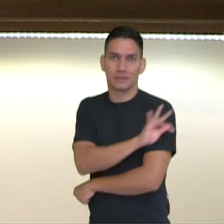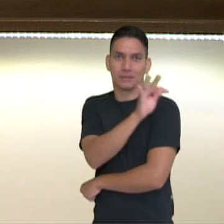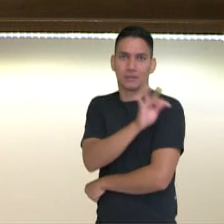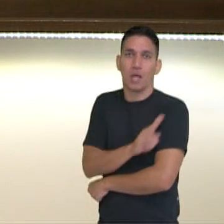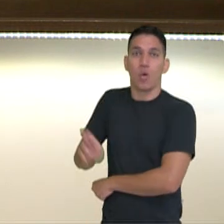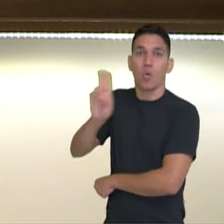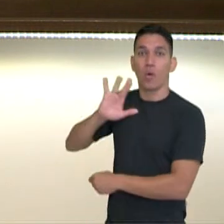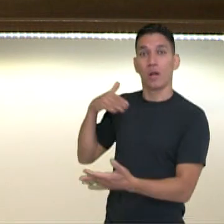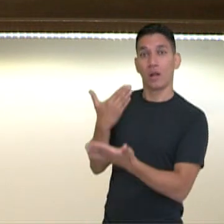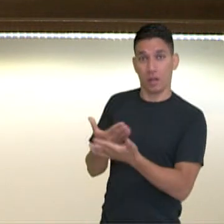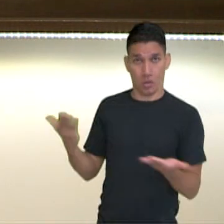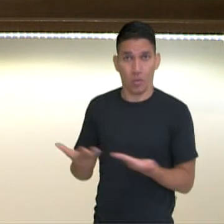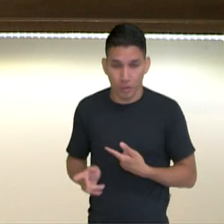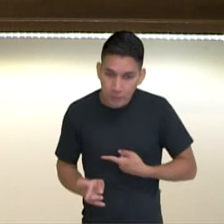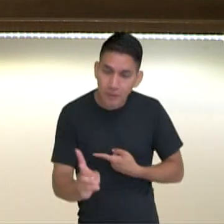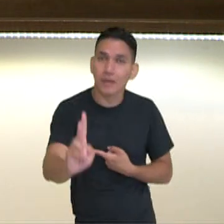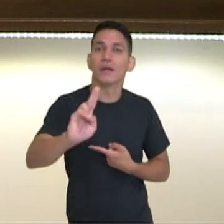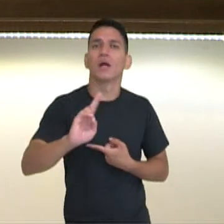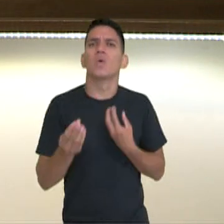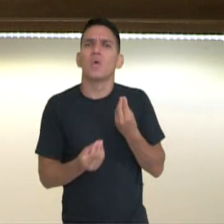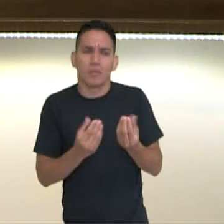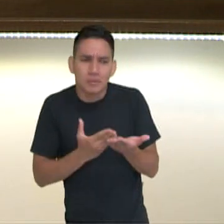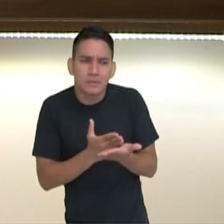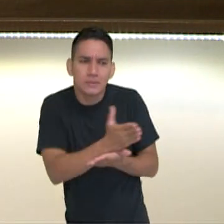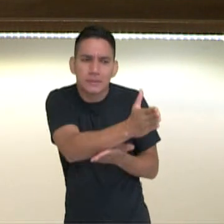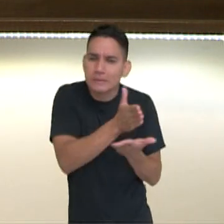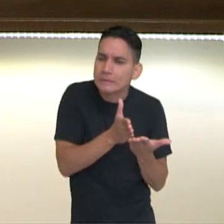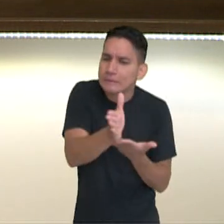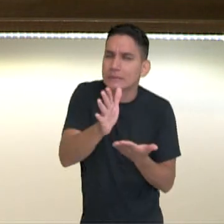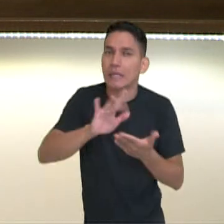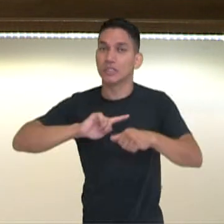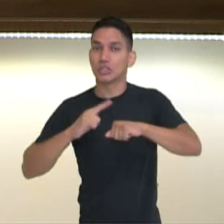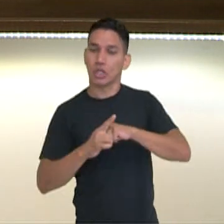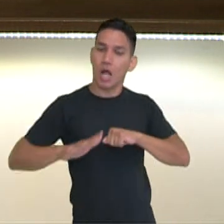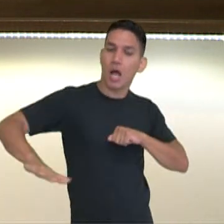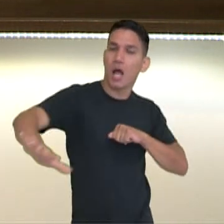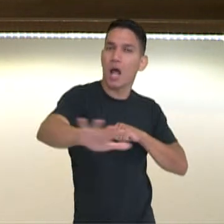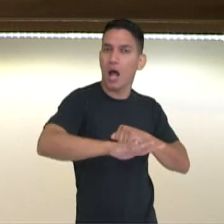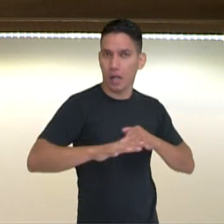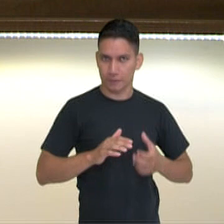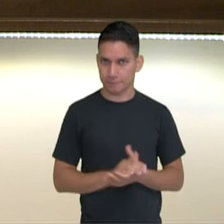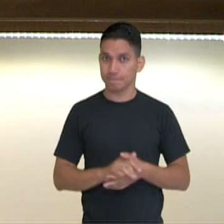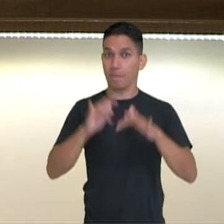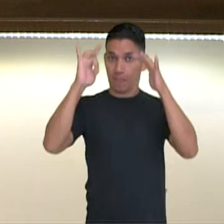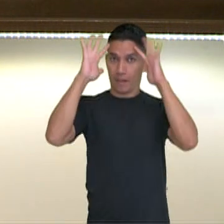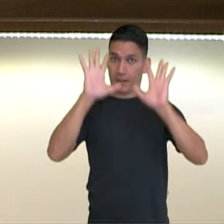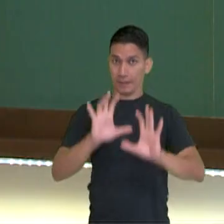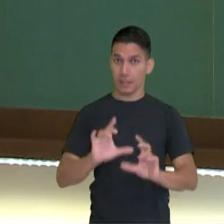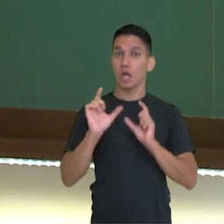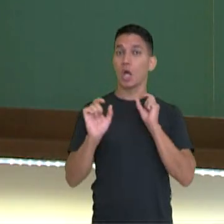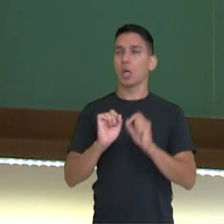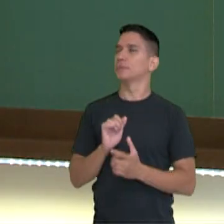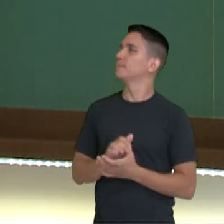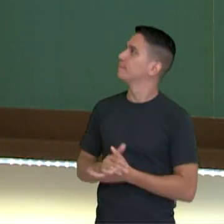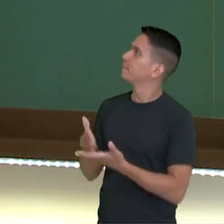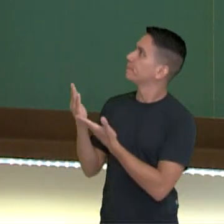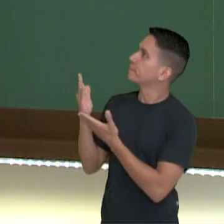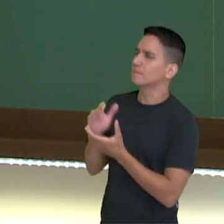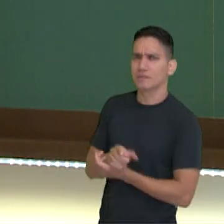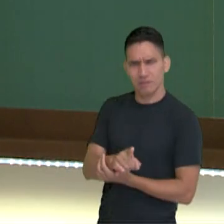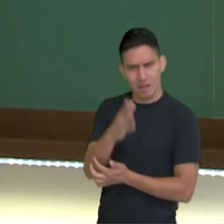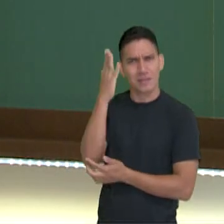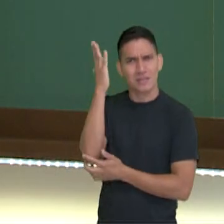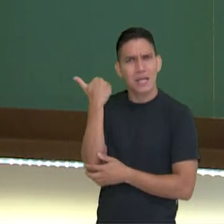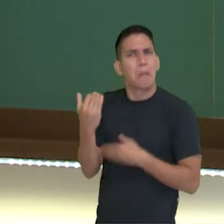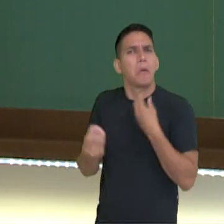ainda hoje para essa orientação no espaço geográfico. Pensando nisso, a reflexão é: você sabe